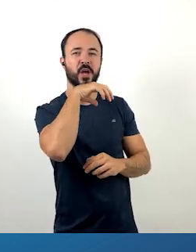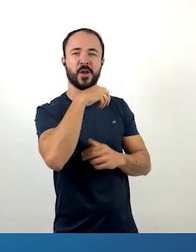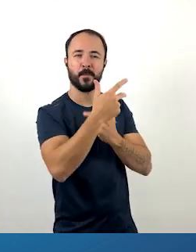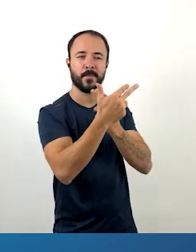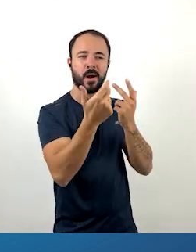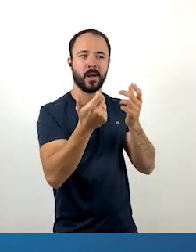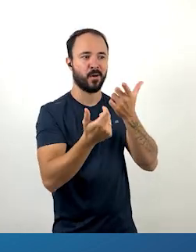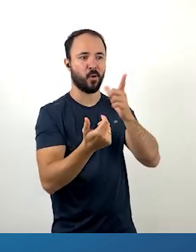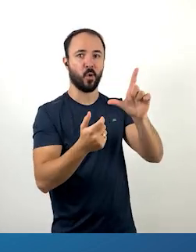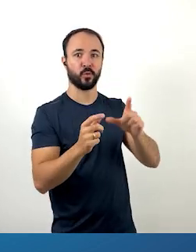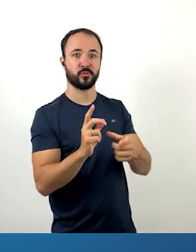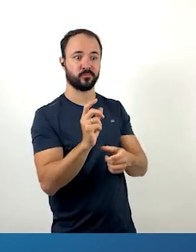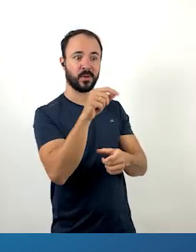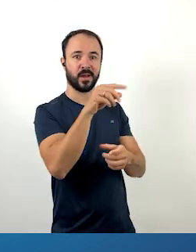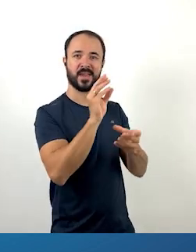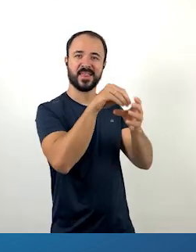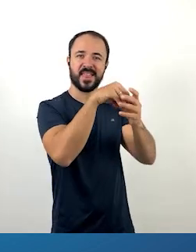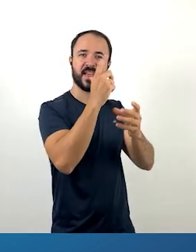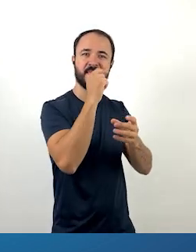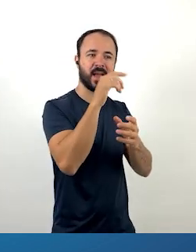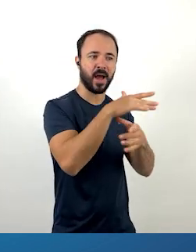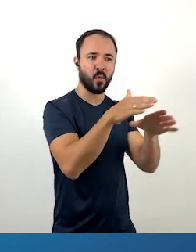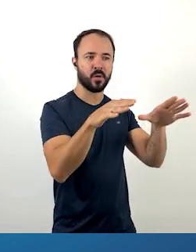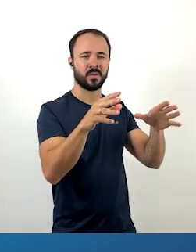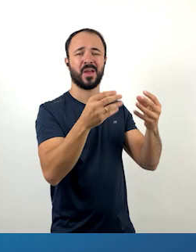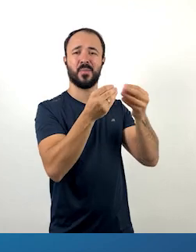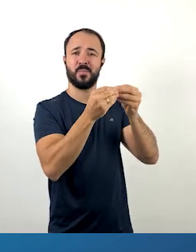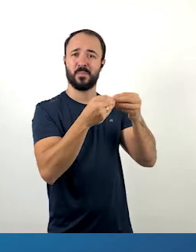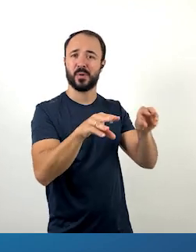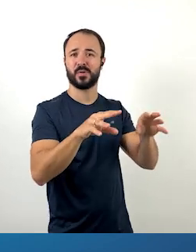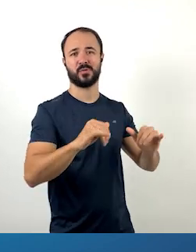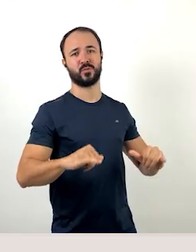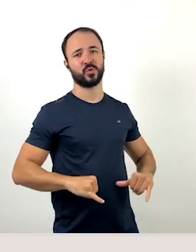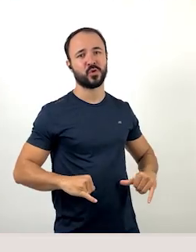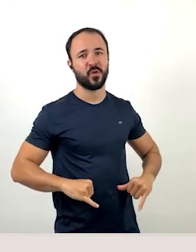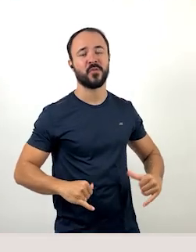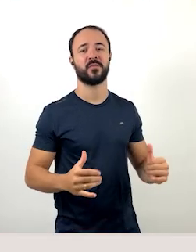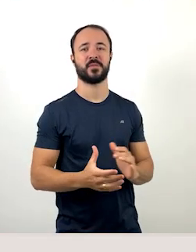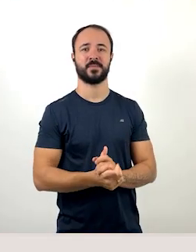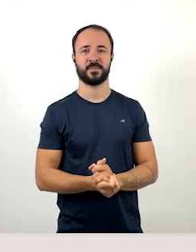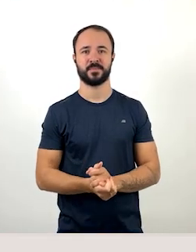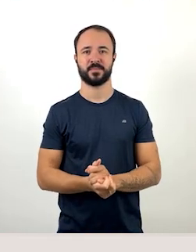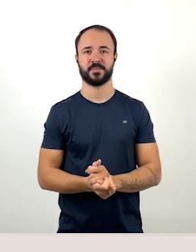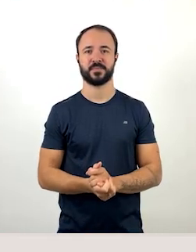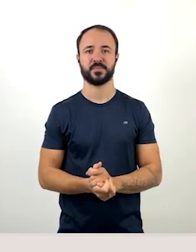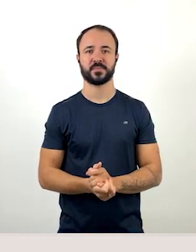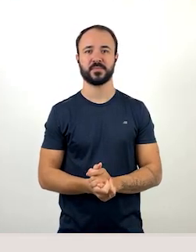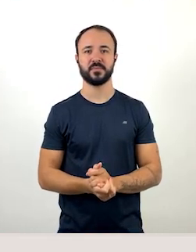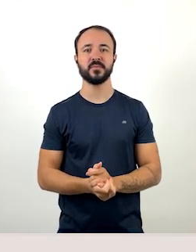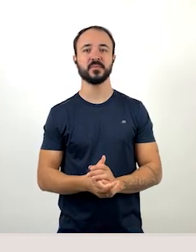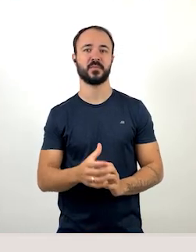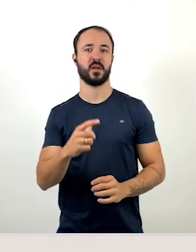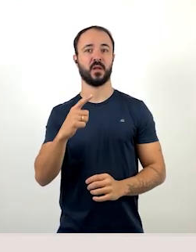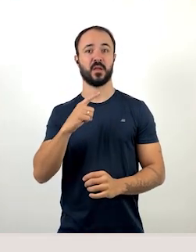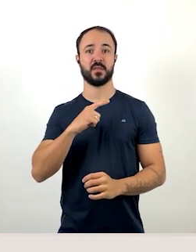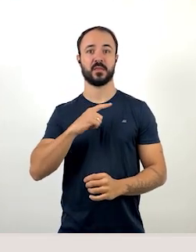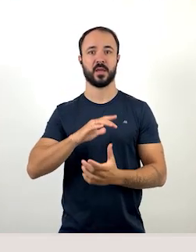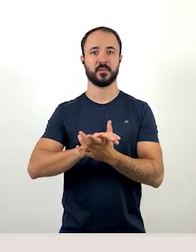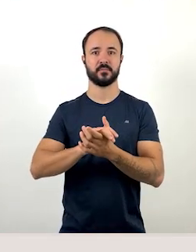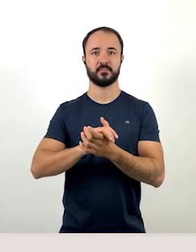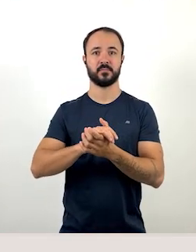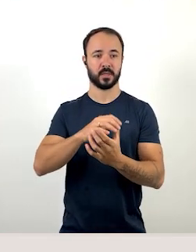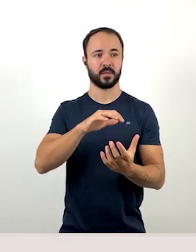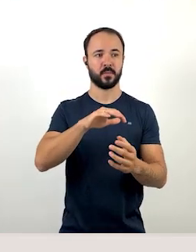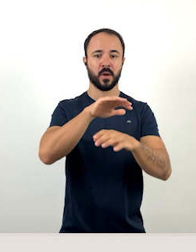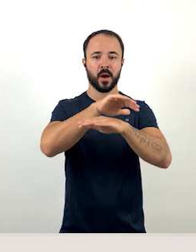cianobactérias devido a desse aumento da matéria orgânica. E nós temos uma camada que impede a passagem de